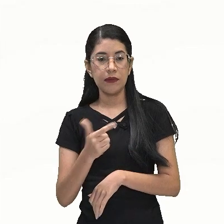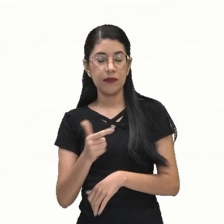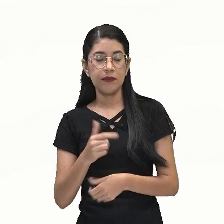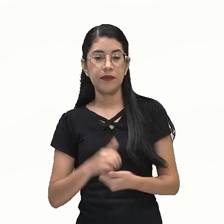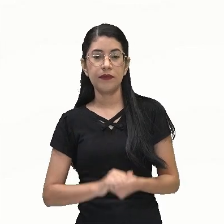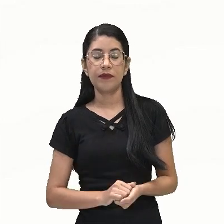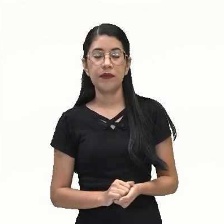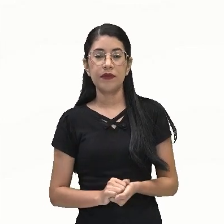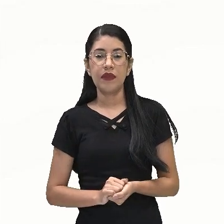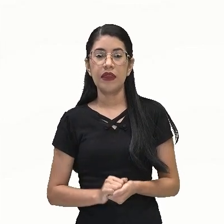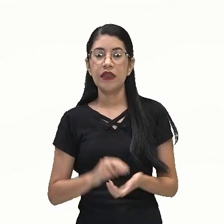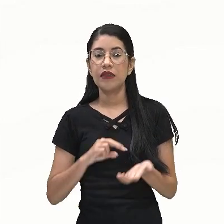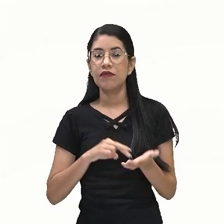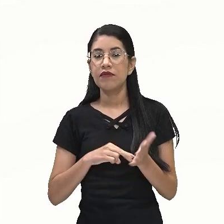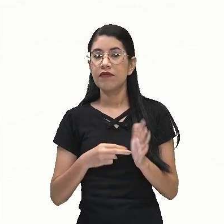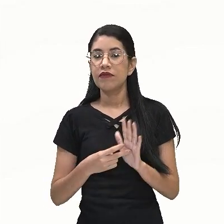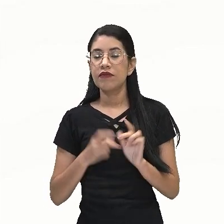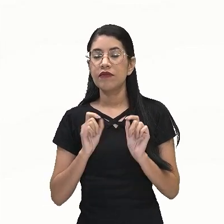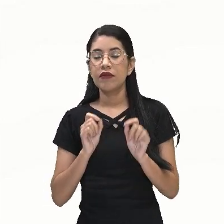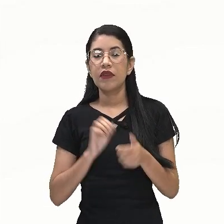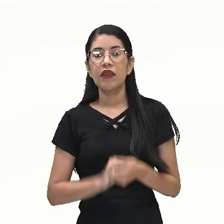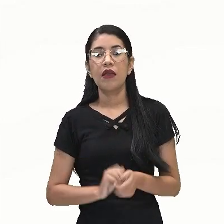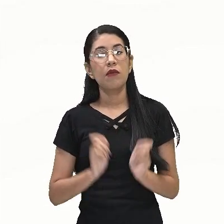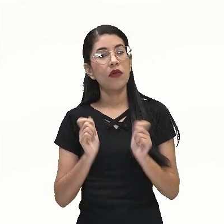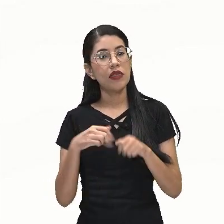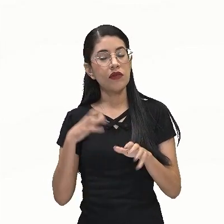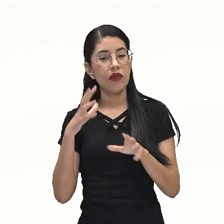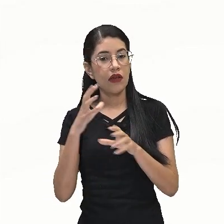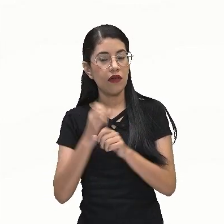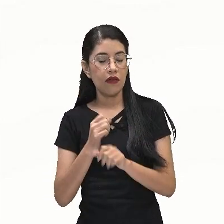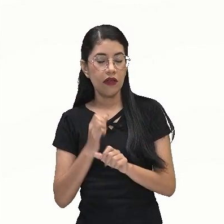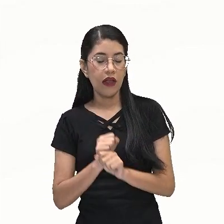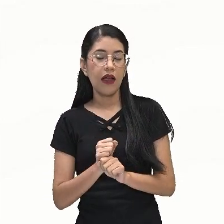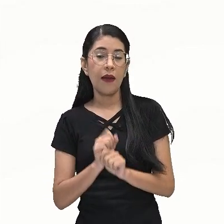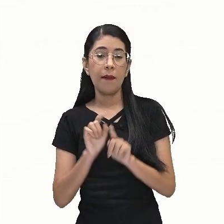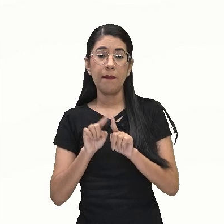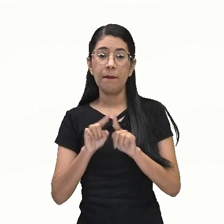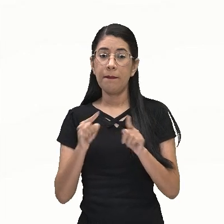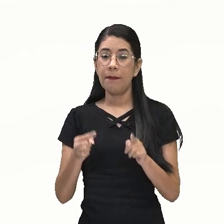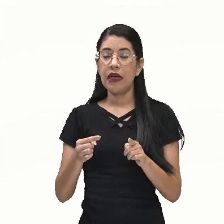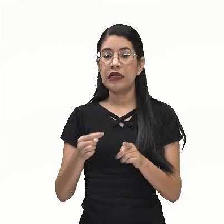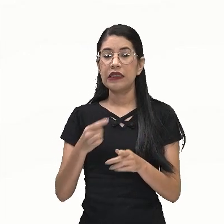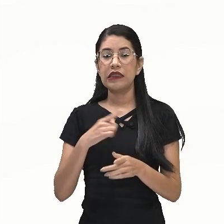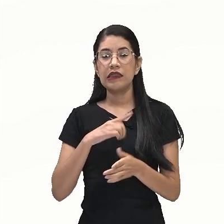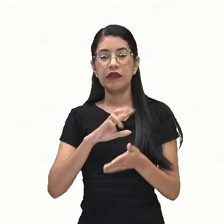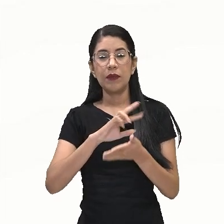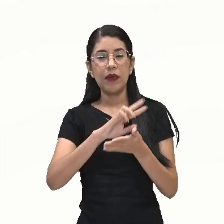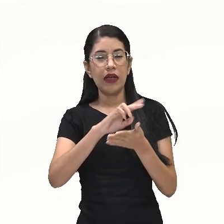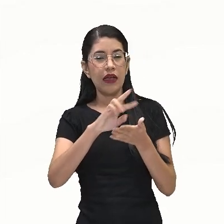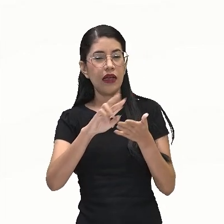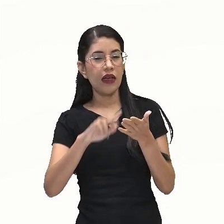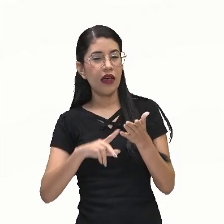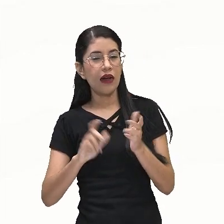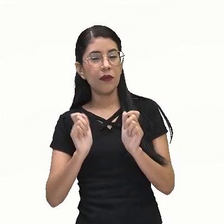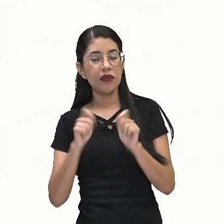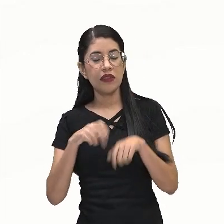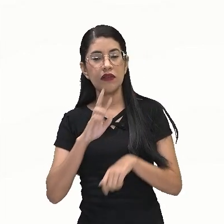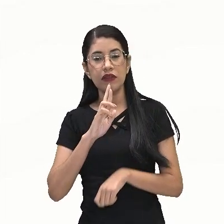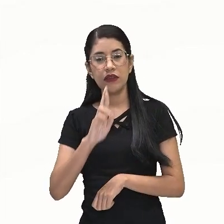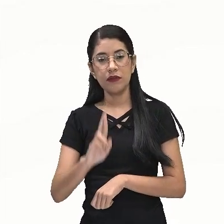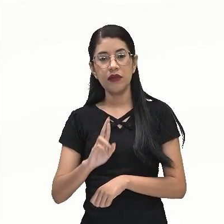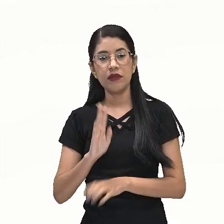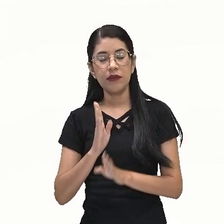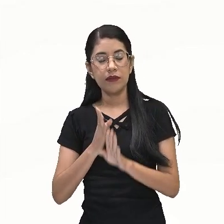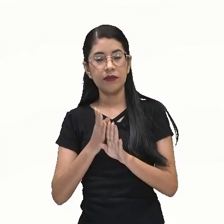isso significa? Que eu posso resolver o meu sistema, porém eu tenho várias soluções.